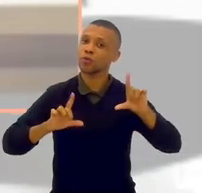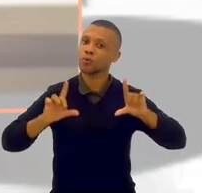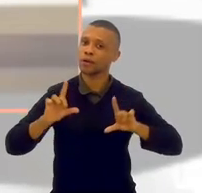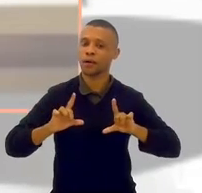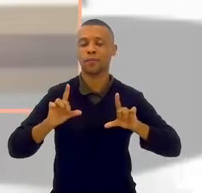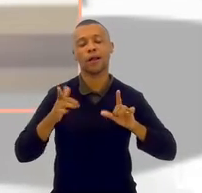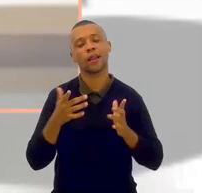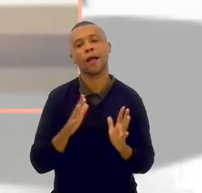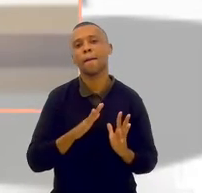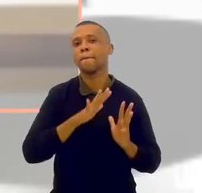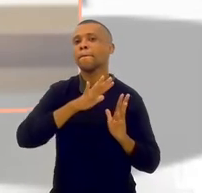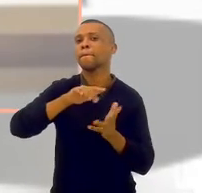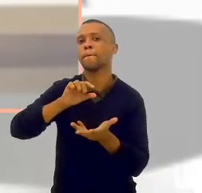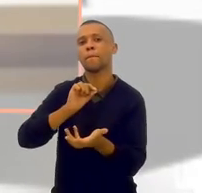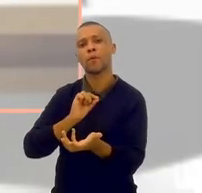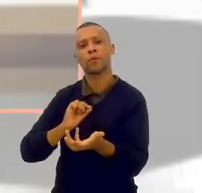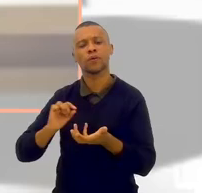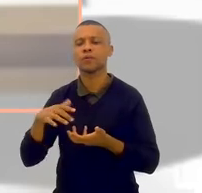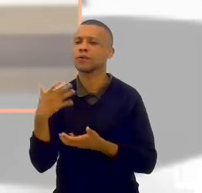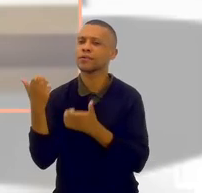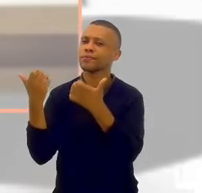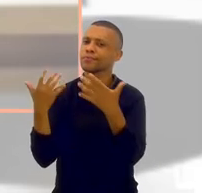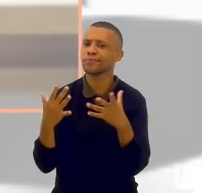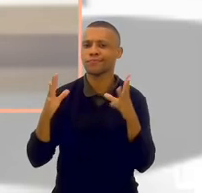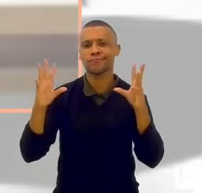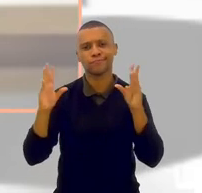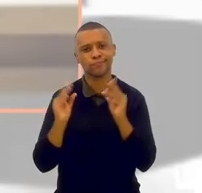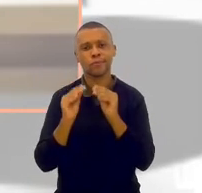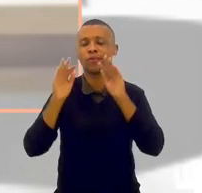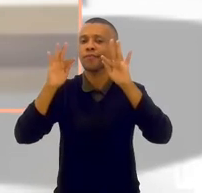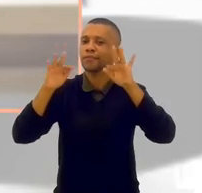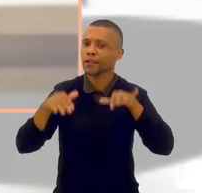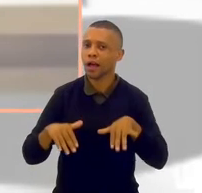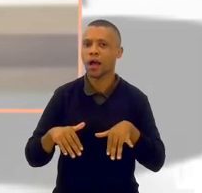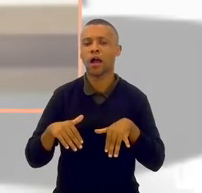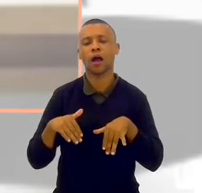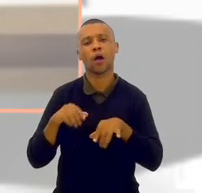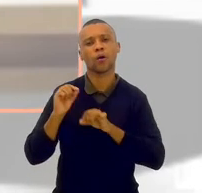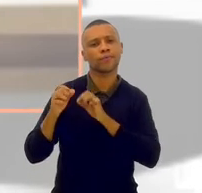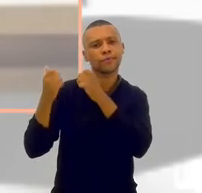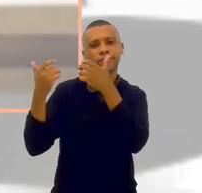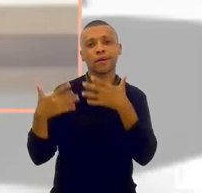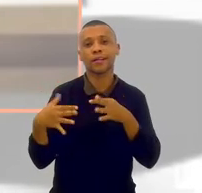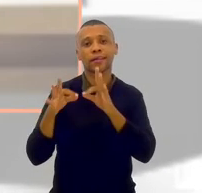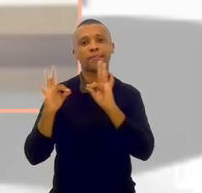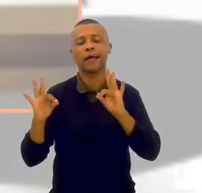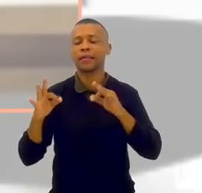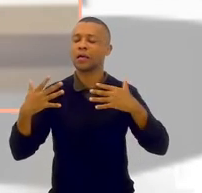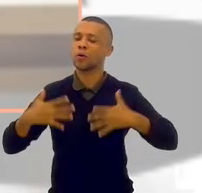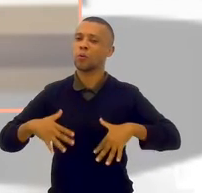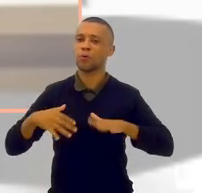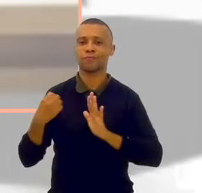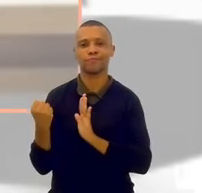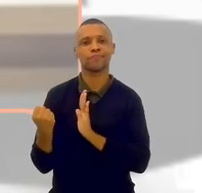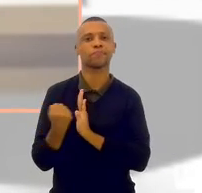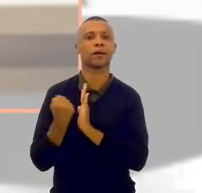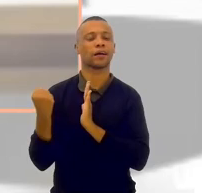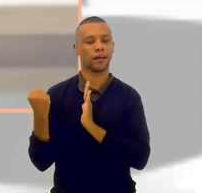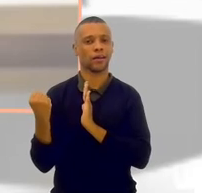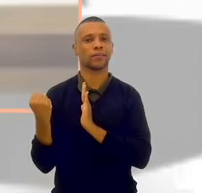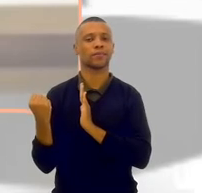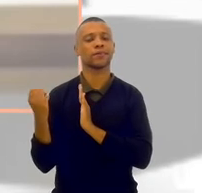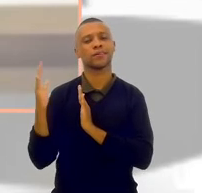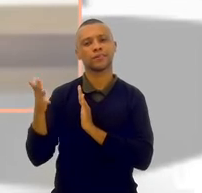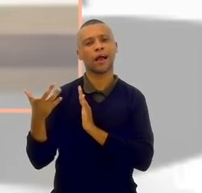programa você sabe que é mundial, né? Então, Vera, eu queria que você Sim. dissesse suas palavras finais, o que que você tem aí, além dessas frases antológicas que você